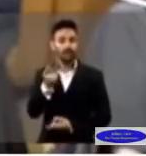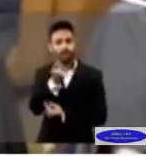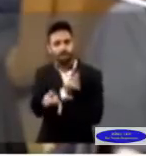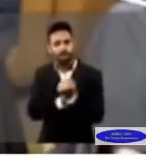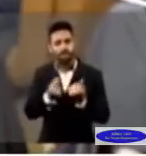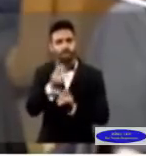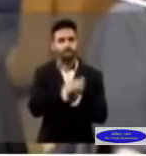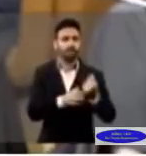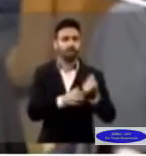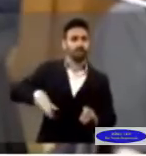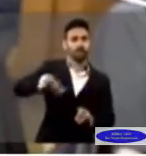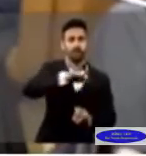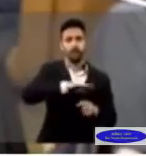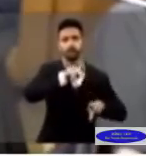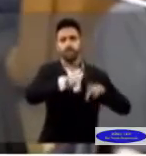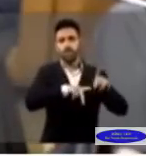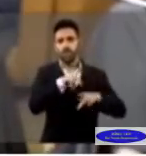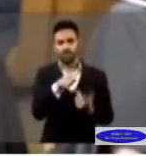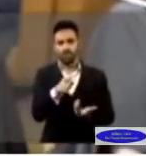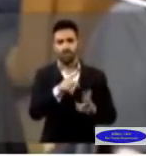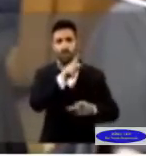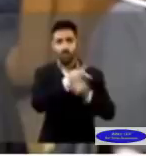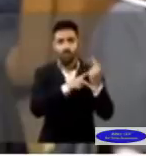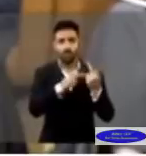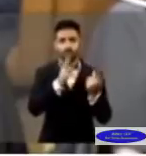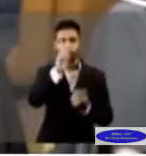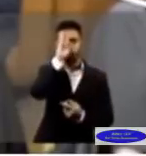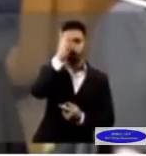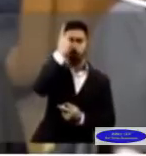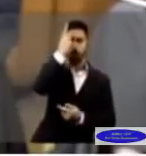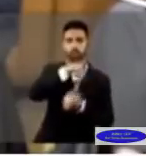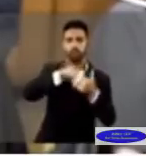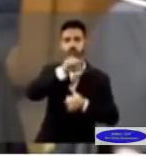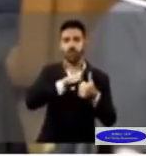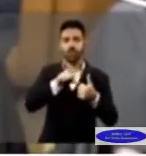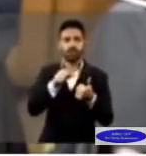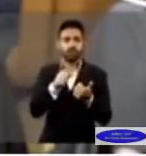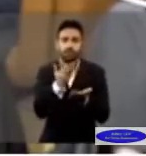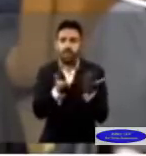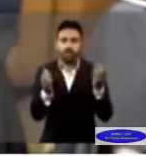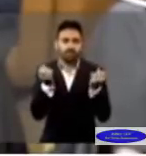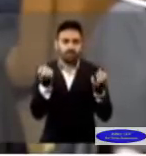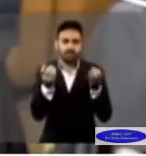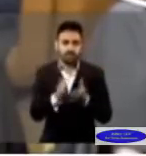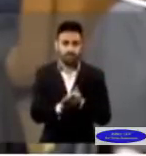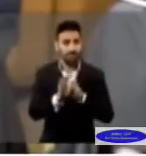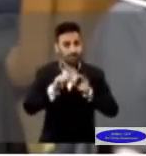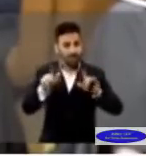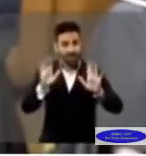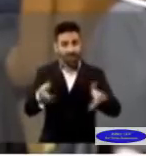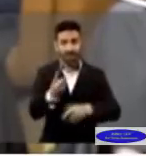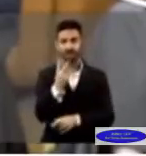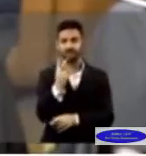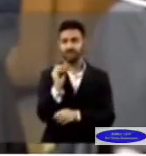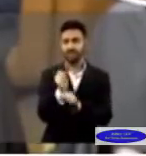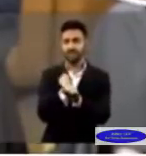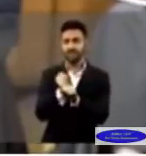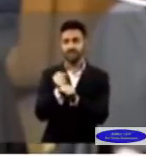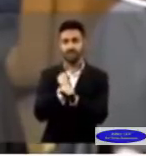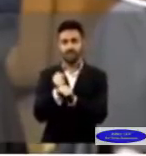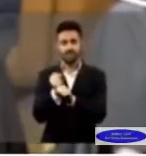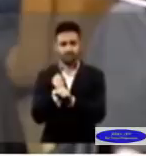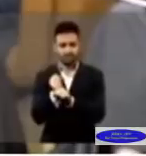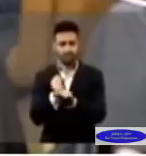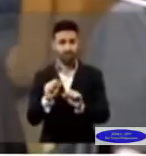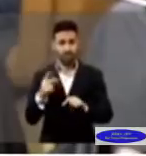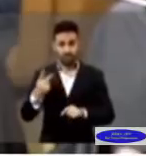conflito de competência número 7033, da relatoria do ministro Sidney Sanches, julgado no plenário do Supremo Tribunal Federal, no